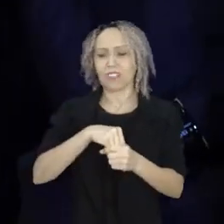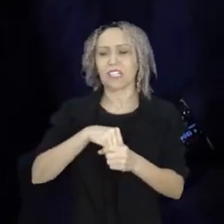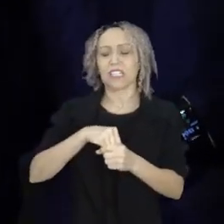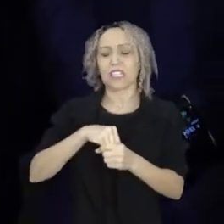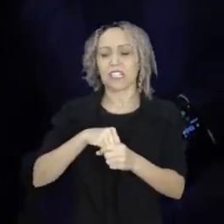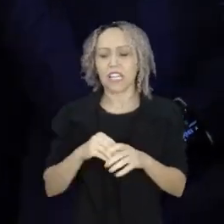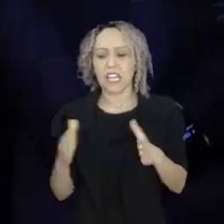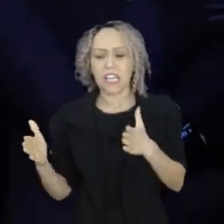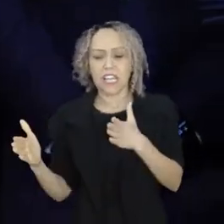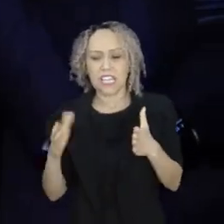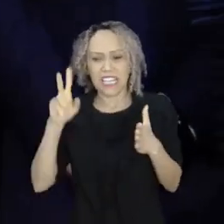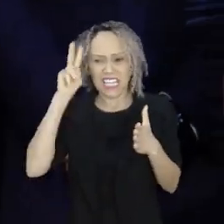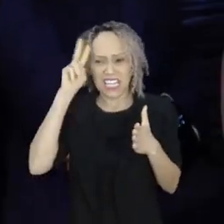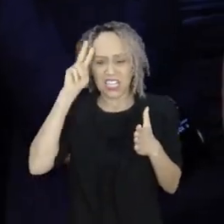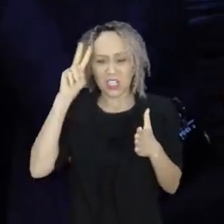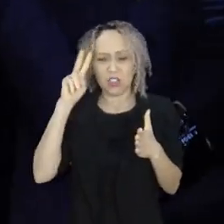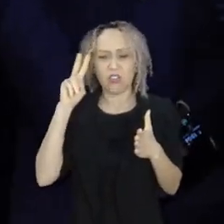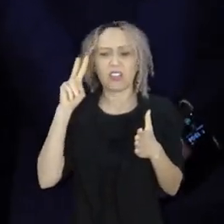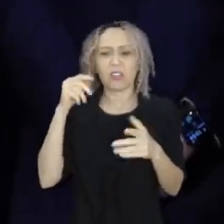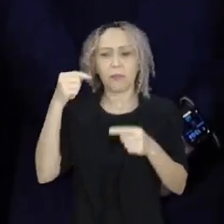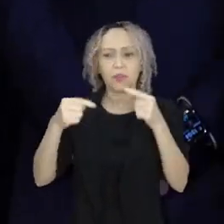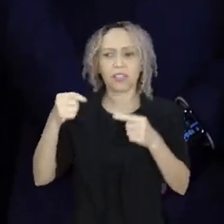tivemos a coragem de assumir